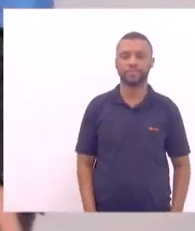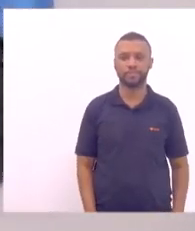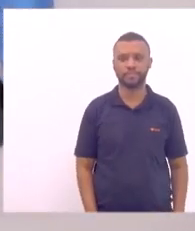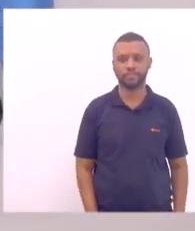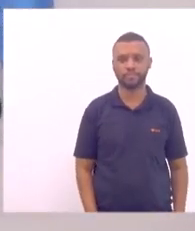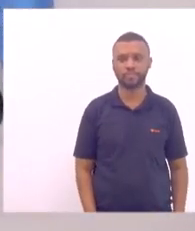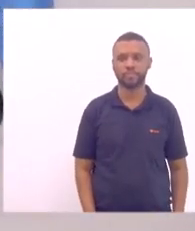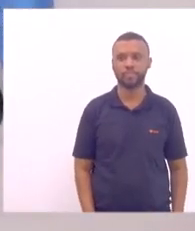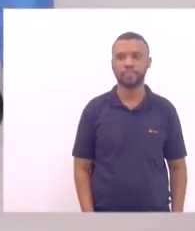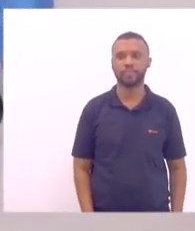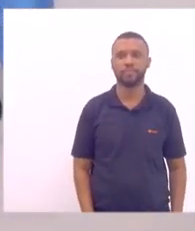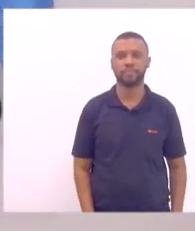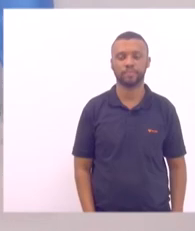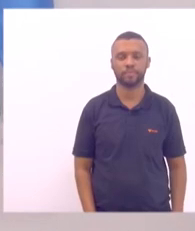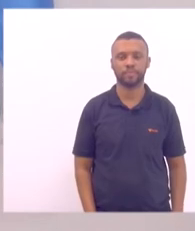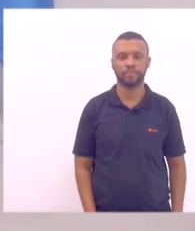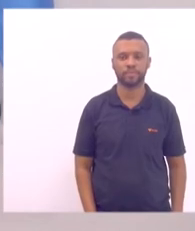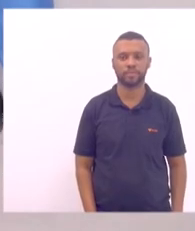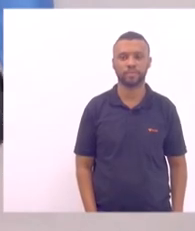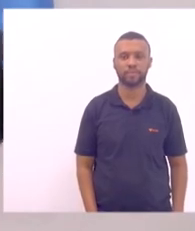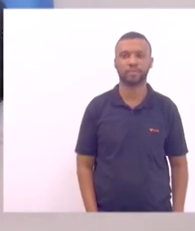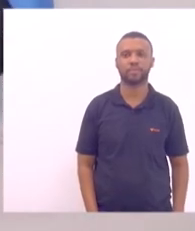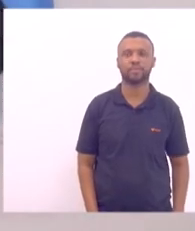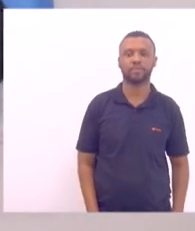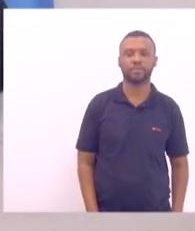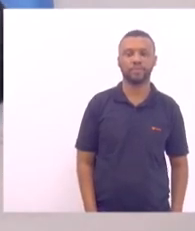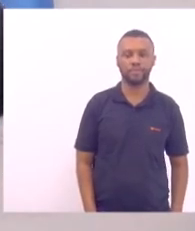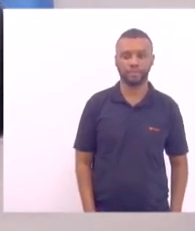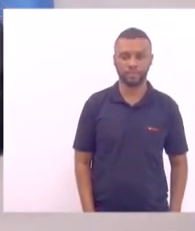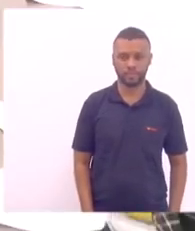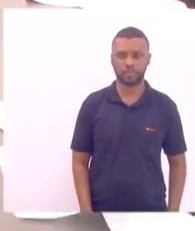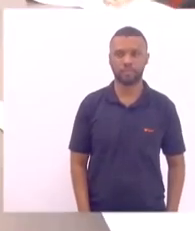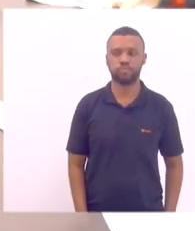37º. É o nosso, sim. As despesas poderão ser custeadas com valores provenientes do superávit francês.